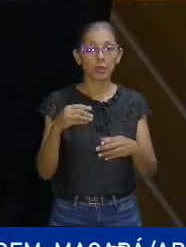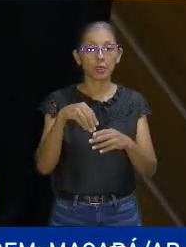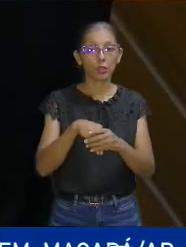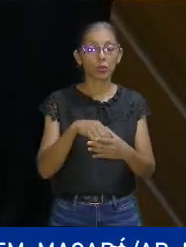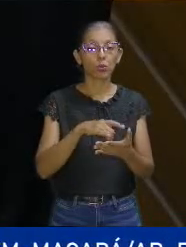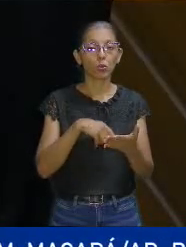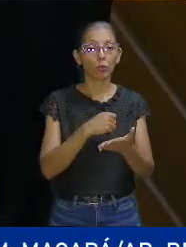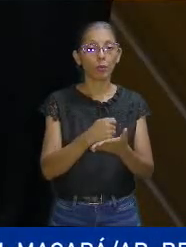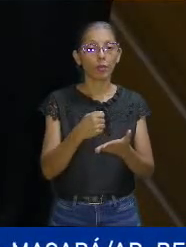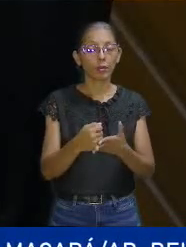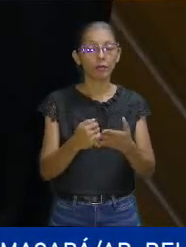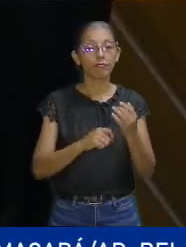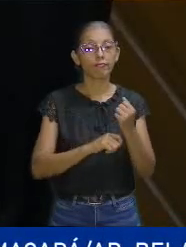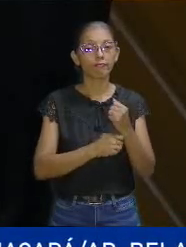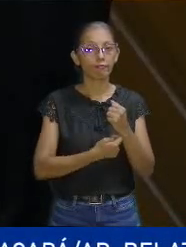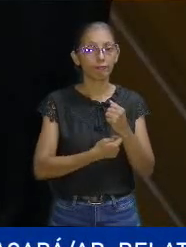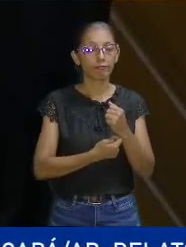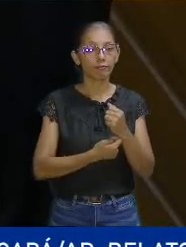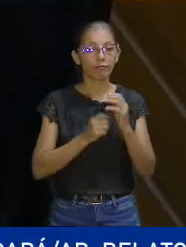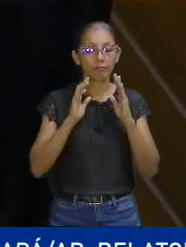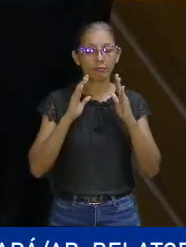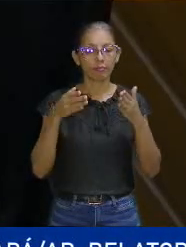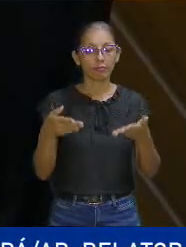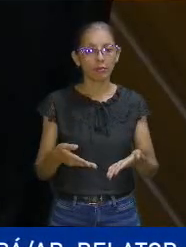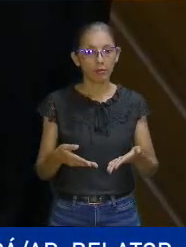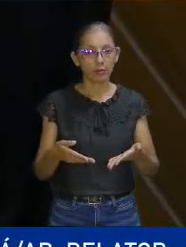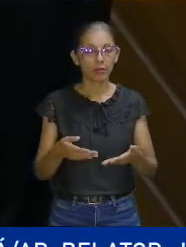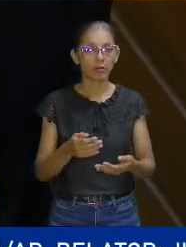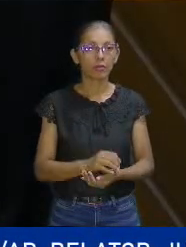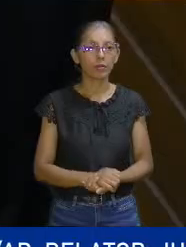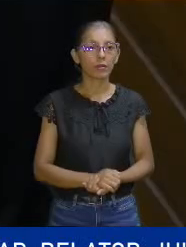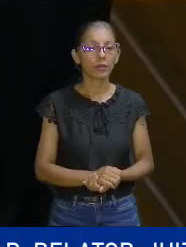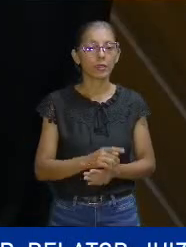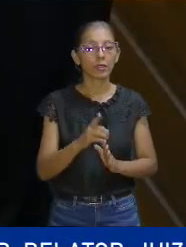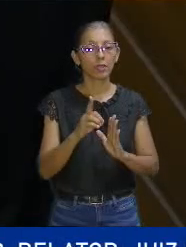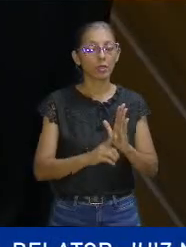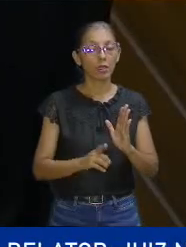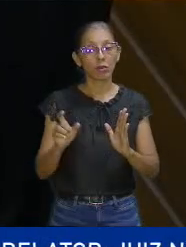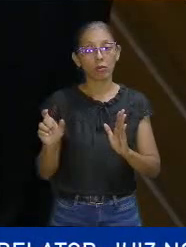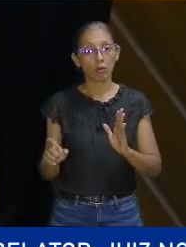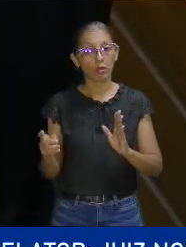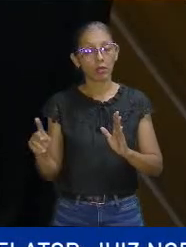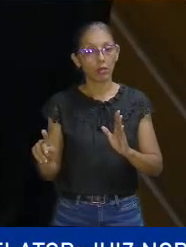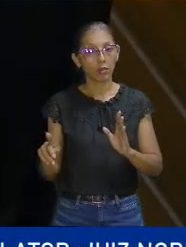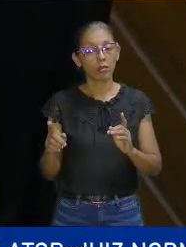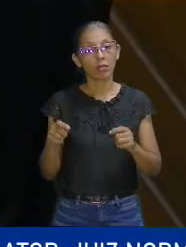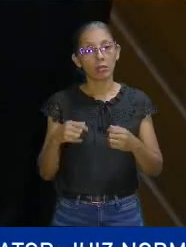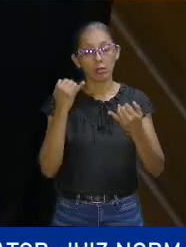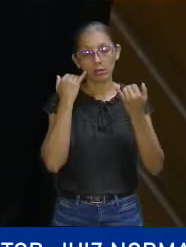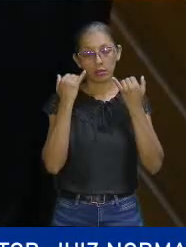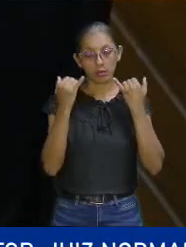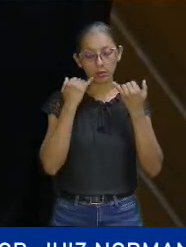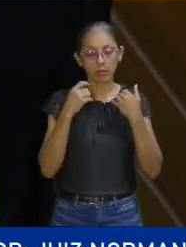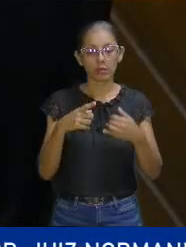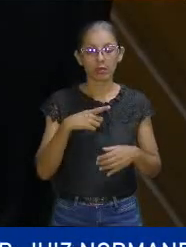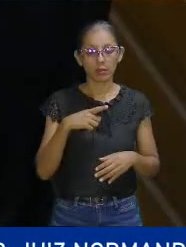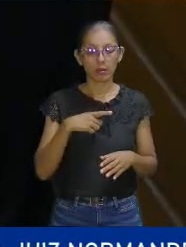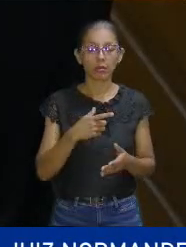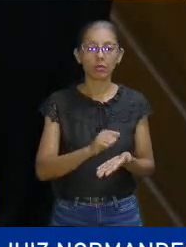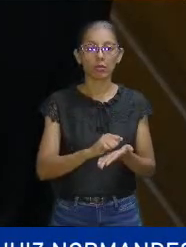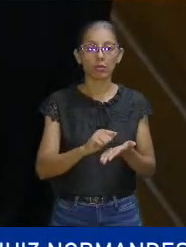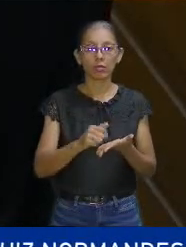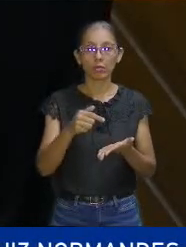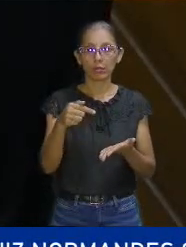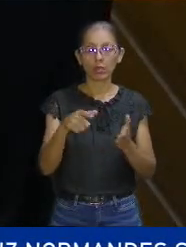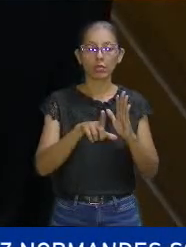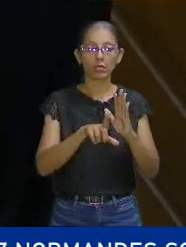fundamentação específica. O direito líquido e certo do impetrante ao acesso aos documentos Na barra de requeridos alante encontra inferior, respaldo 2, no mandado de artigo segurança 7º da criminal,